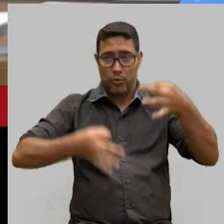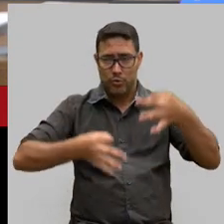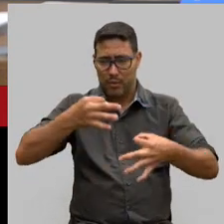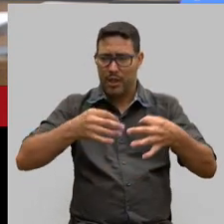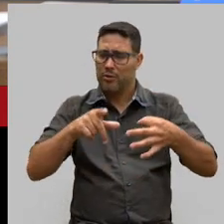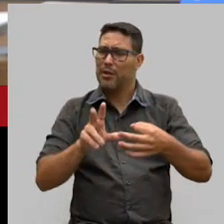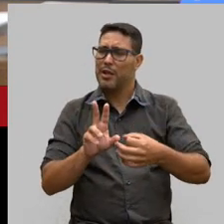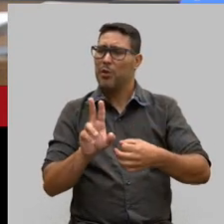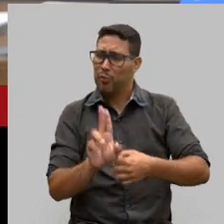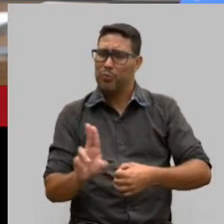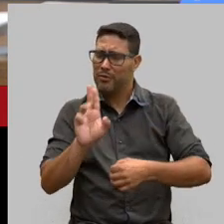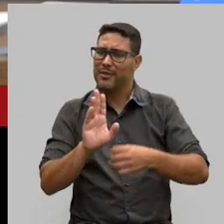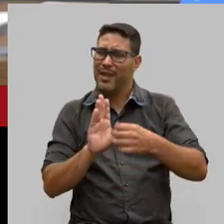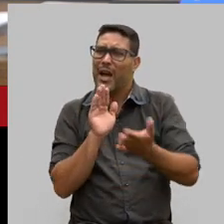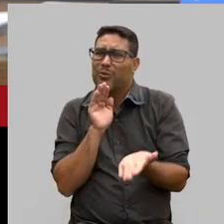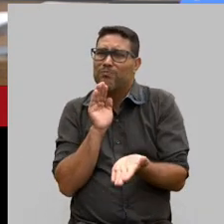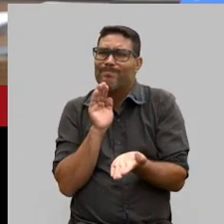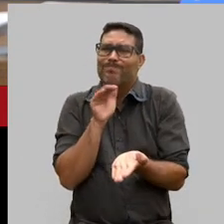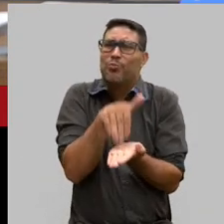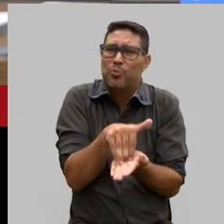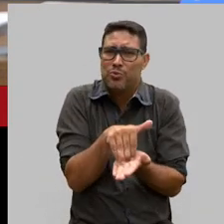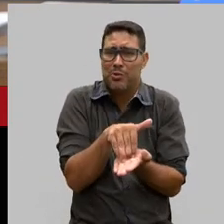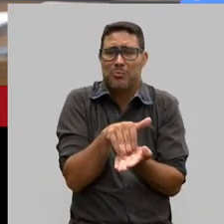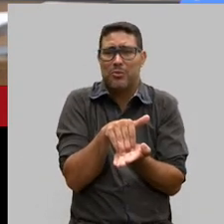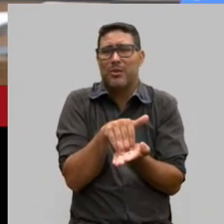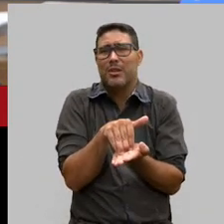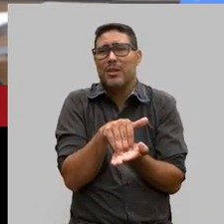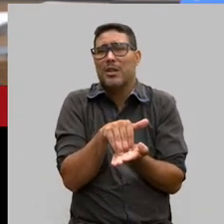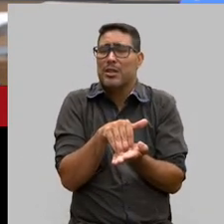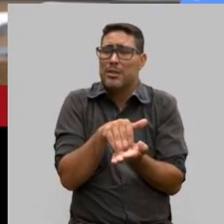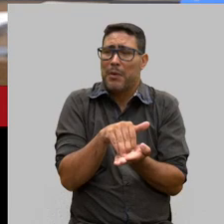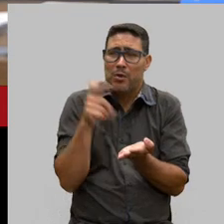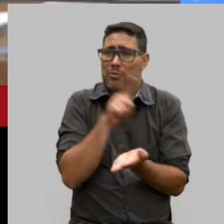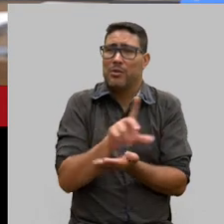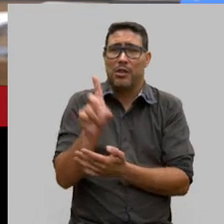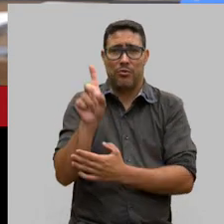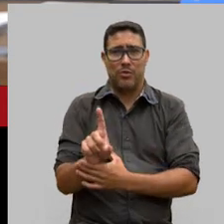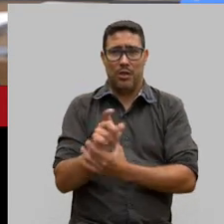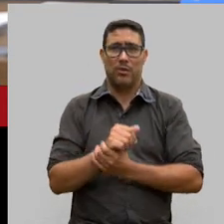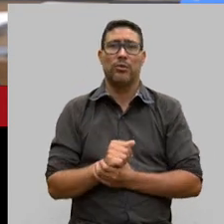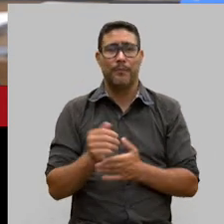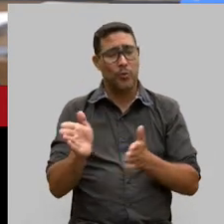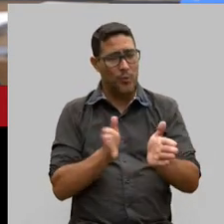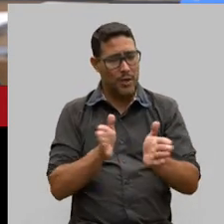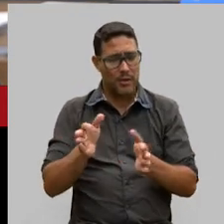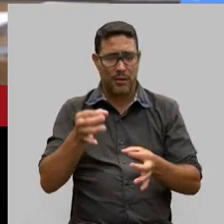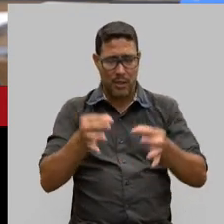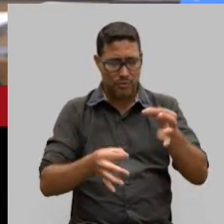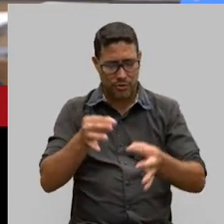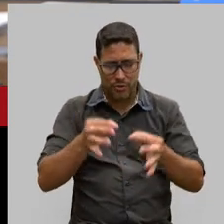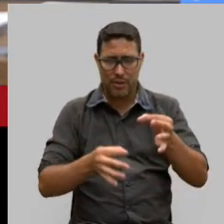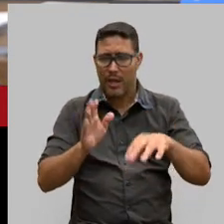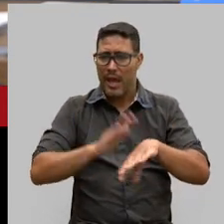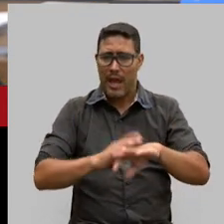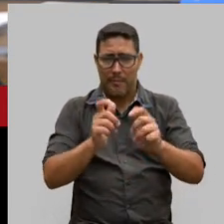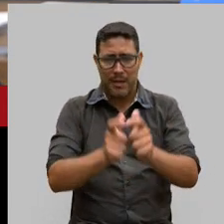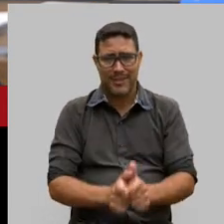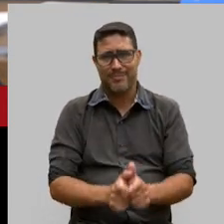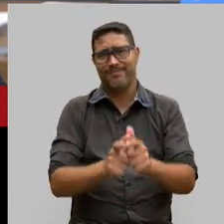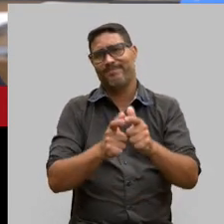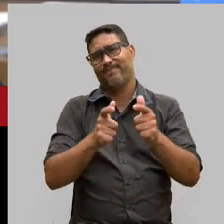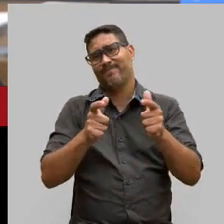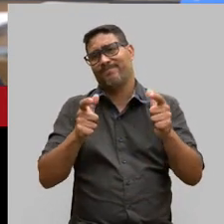em último como último motivo para segurar um direito acesso à justiça é um acesso muito mais amplo do que acesso ao Poder